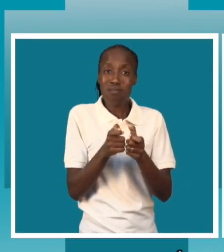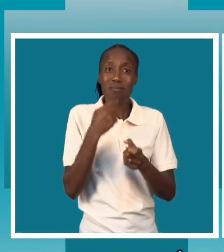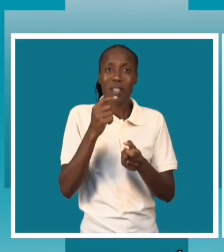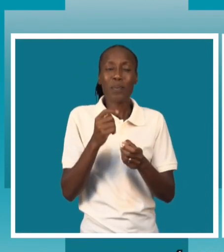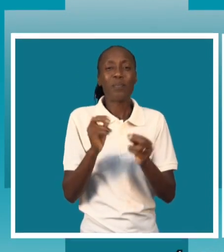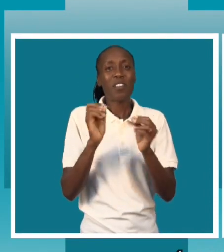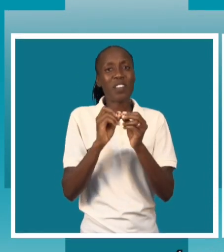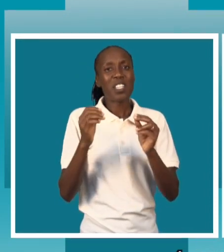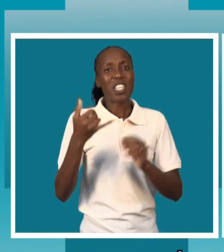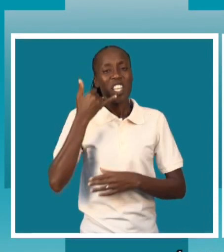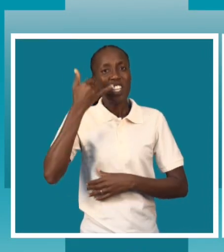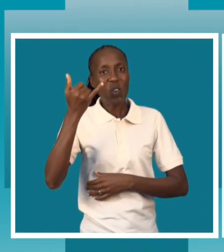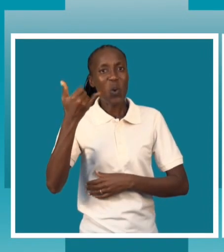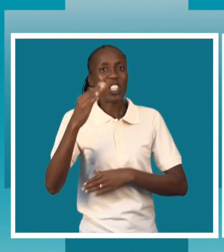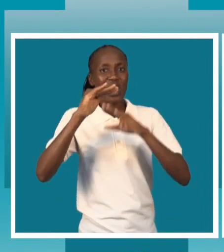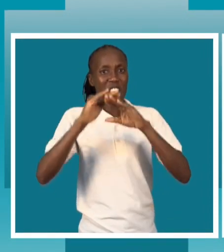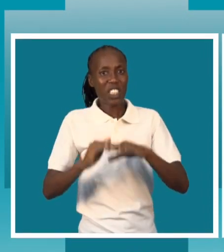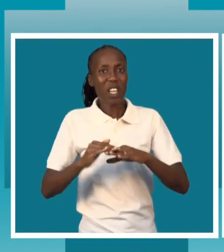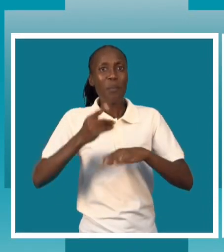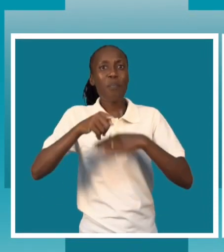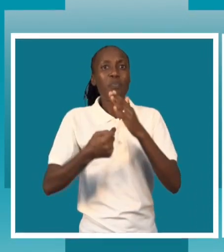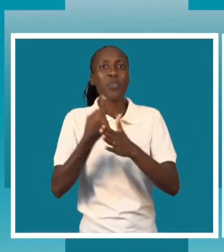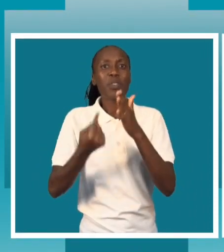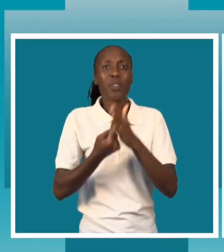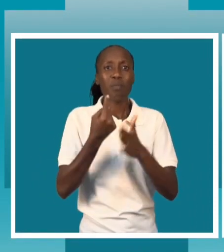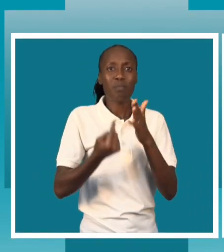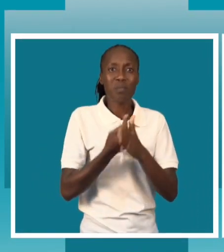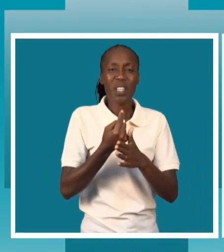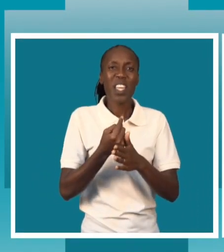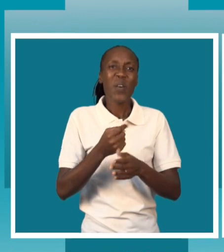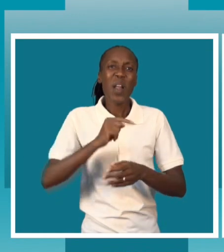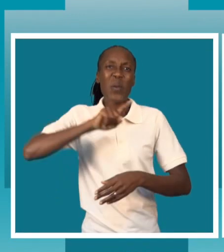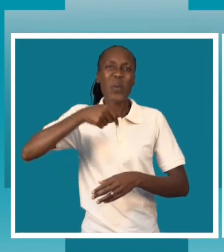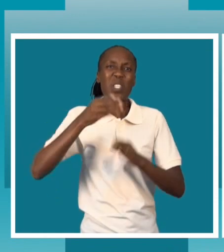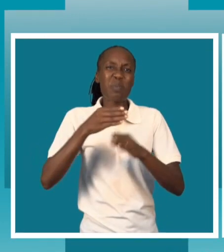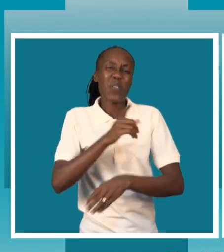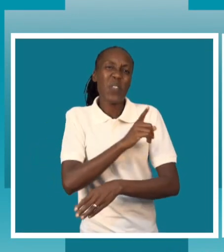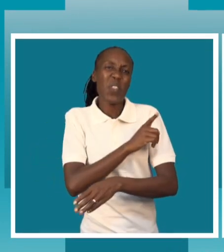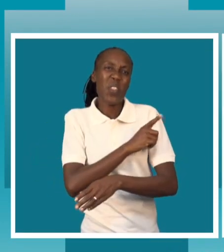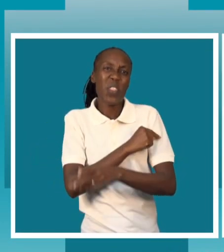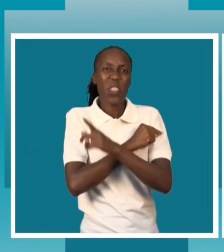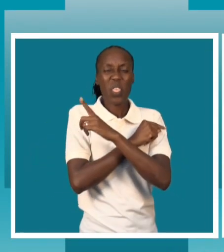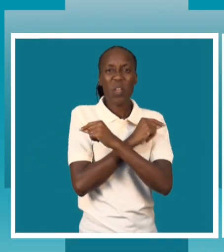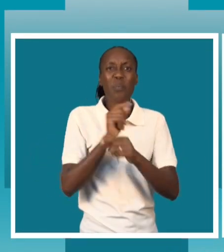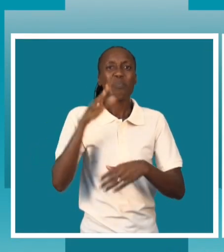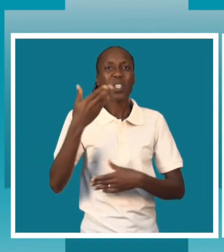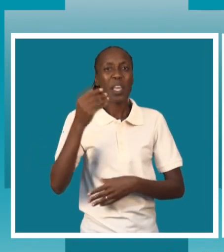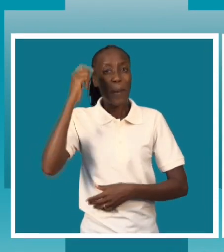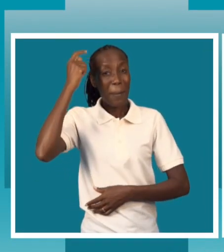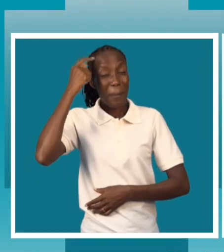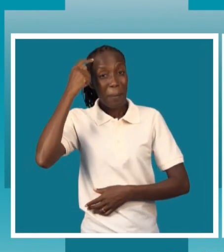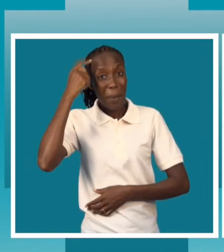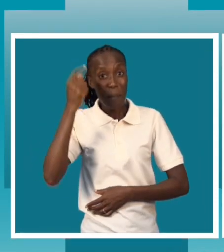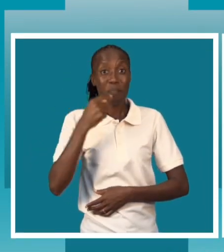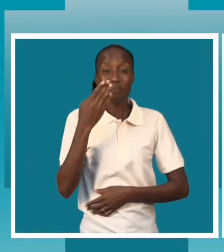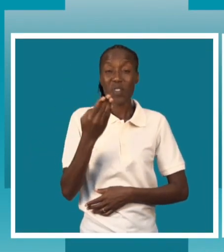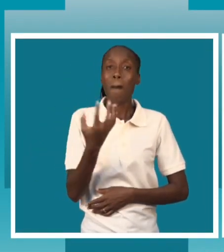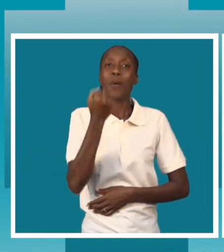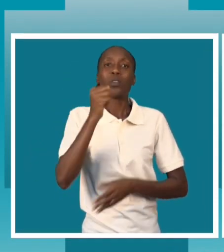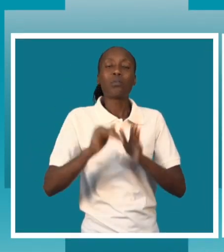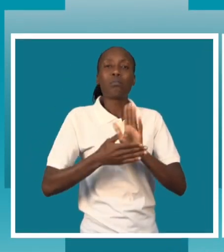ligou e já está. Veio criando em nós alguma preguiça mental. Os efeitos deste comportamento já